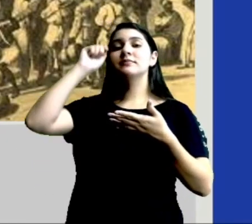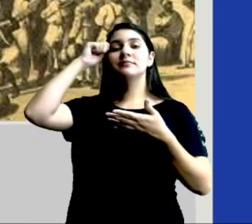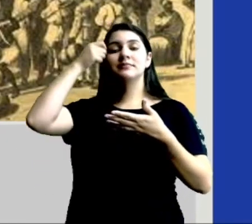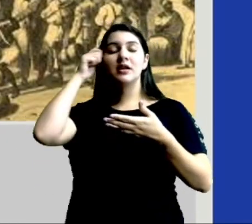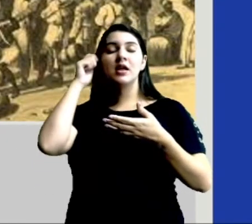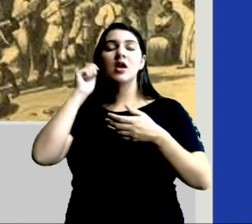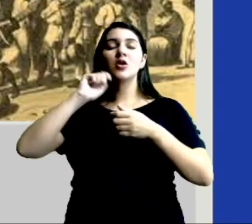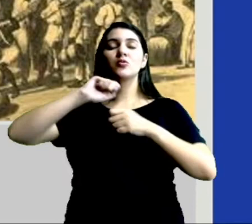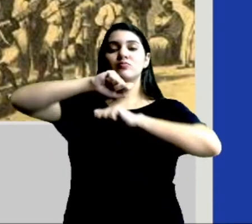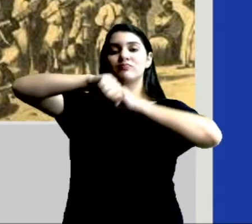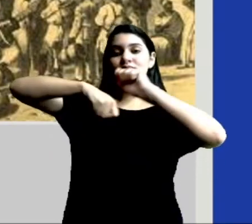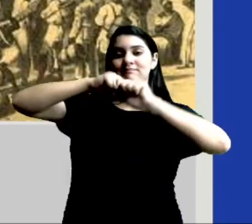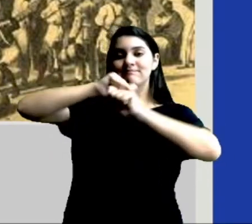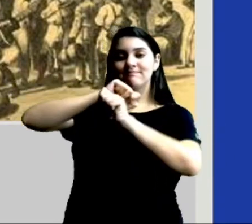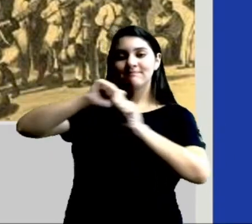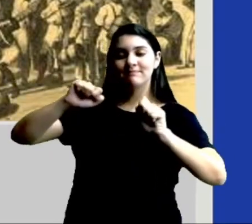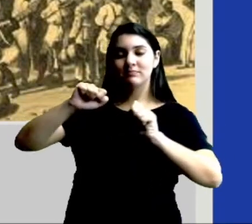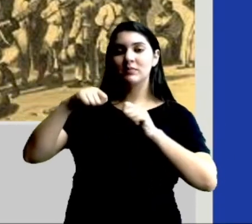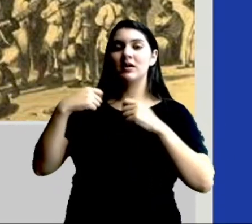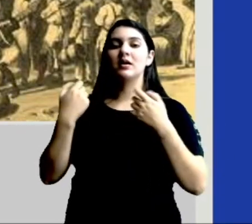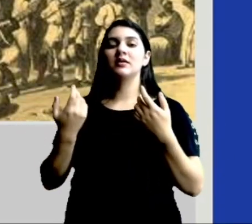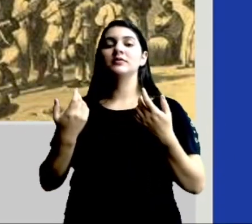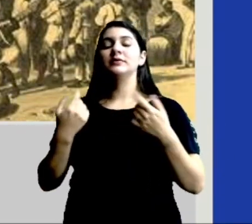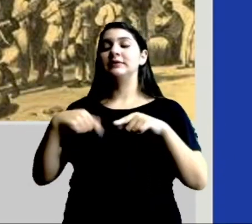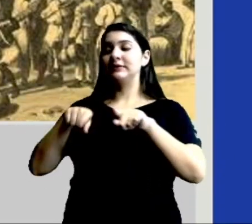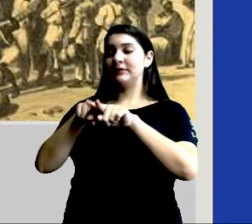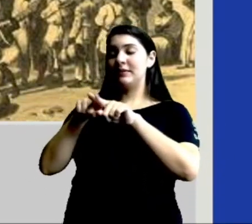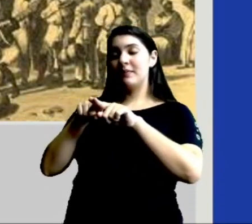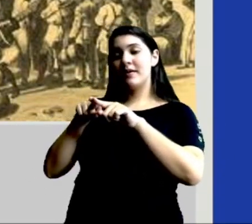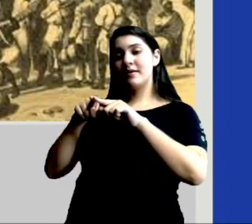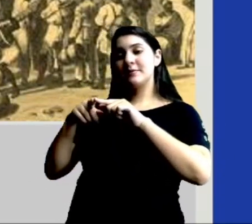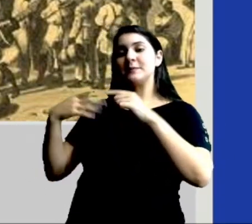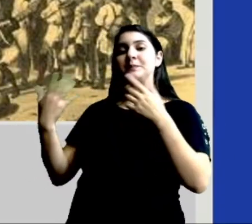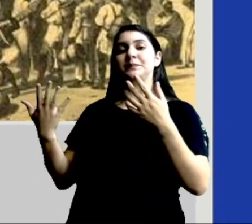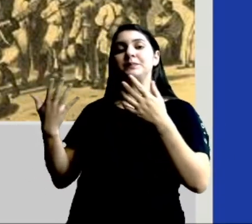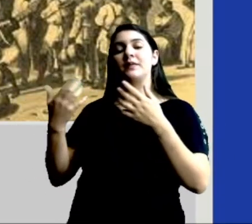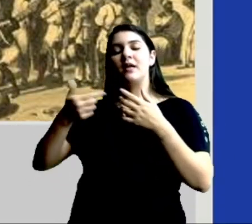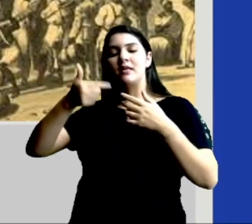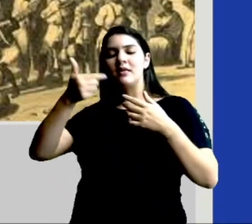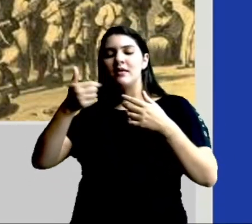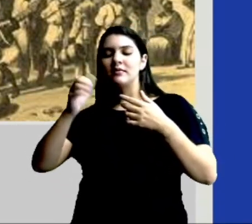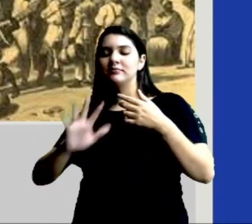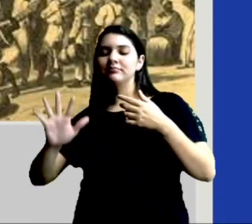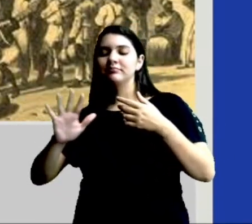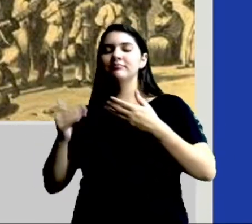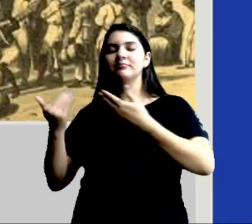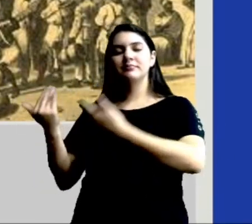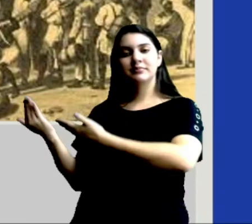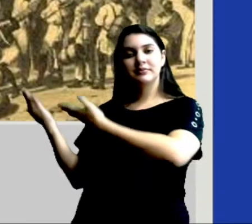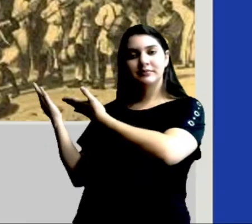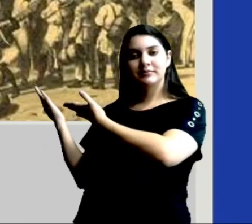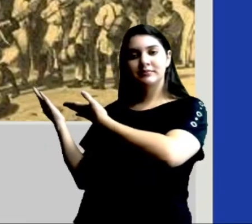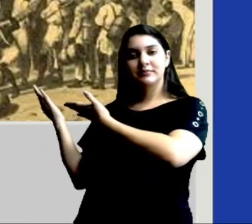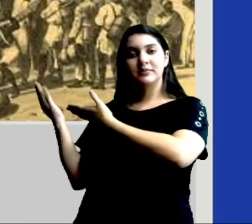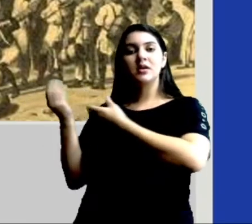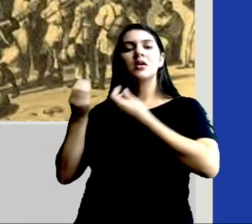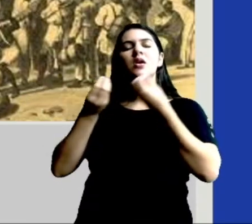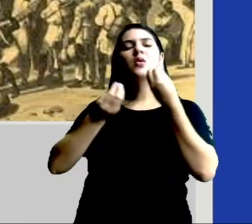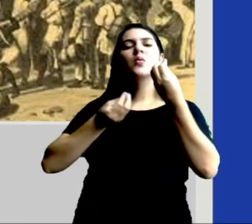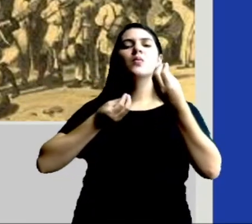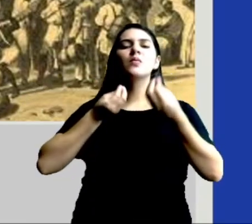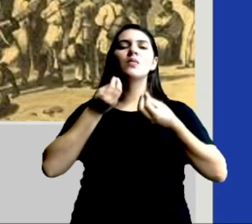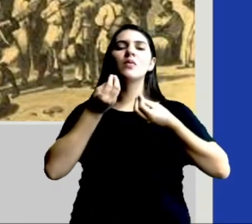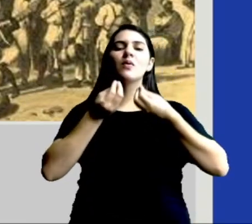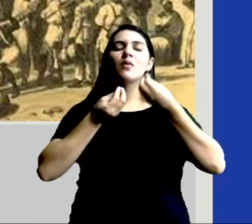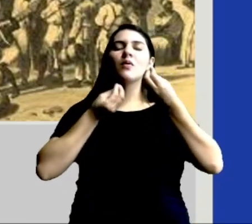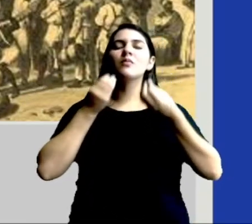vinham amarrados. E aqui abaixo, na segunda imagem, a gente tem aqui como era eles